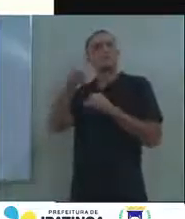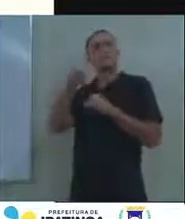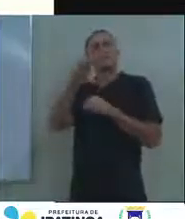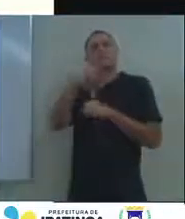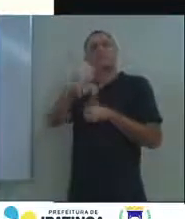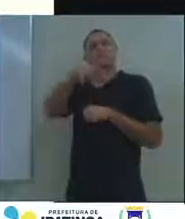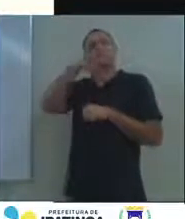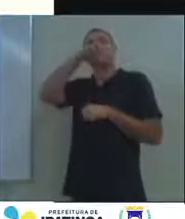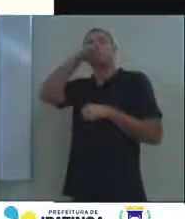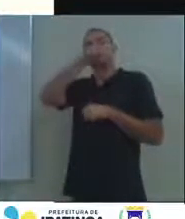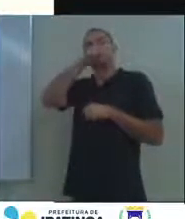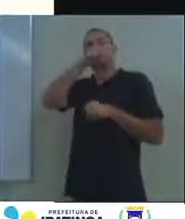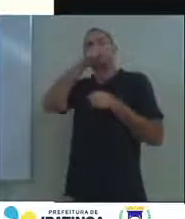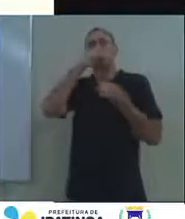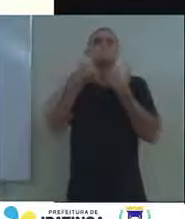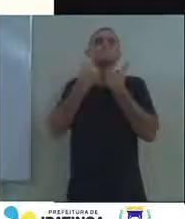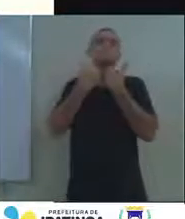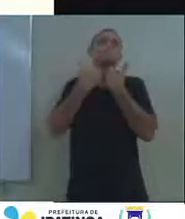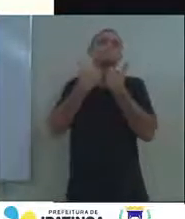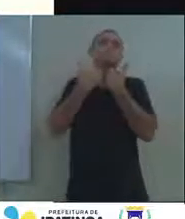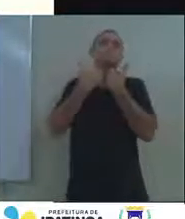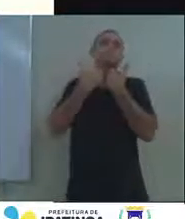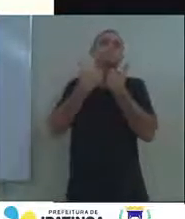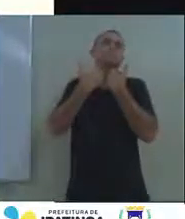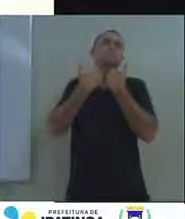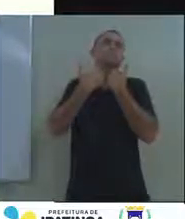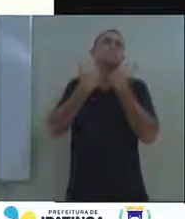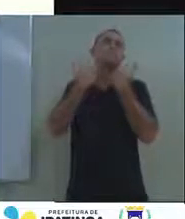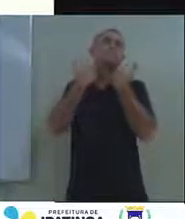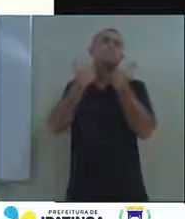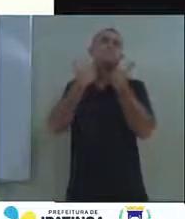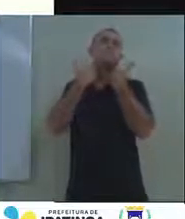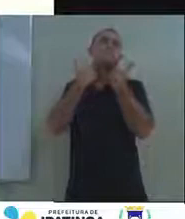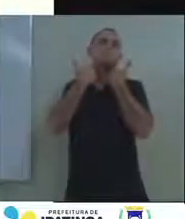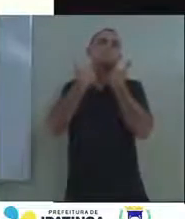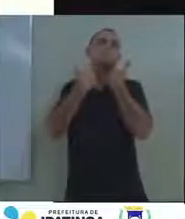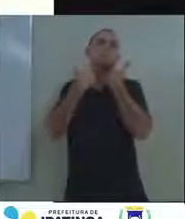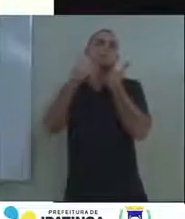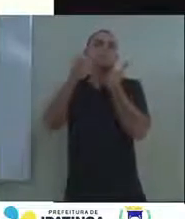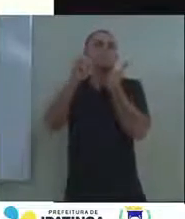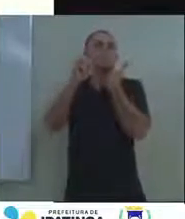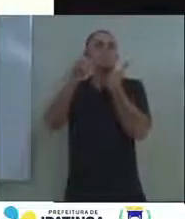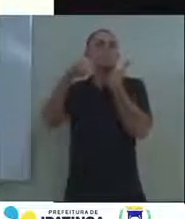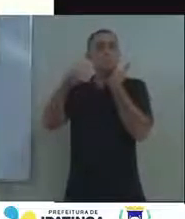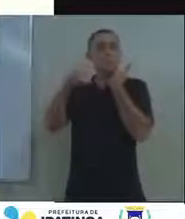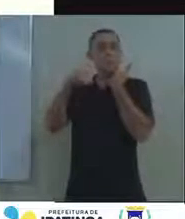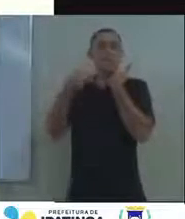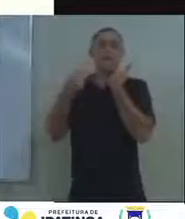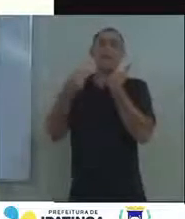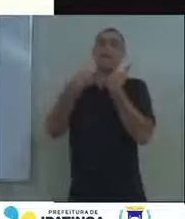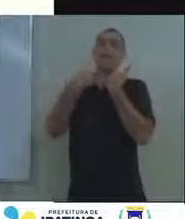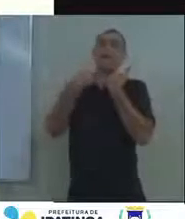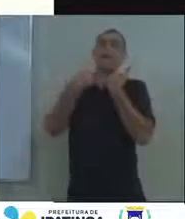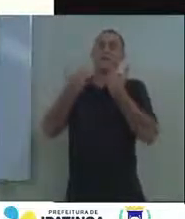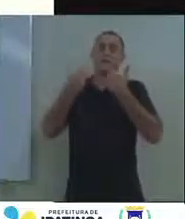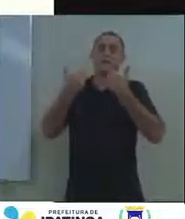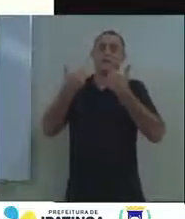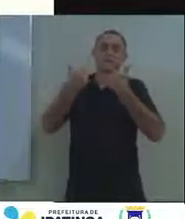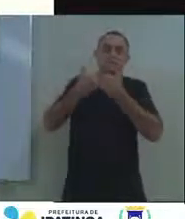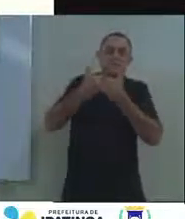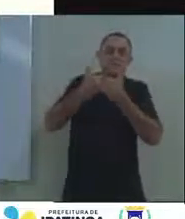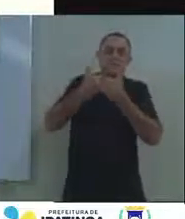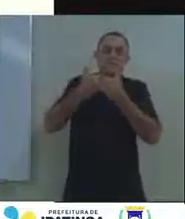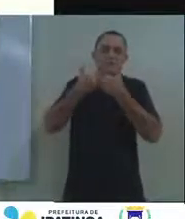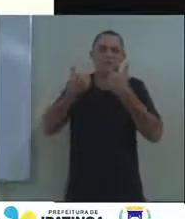as pregas vocais encontram-se abertas. Durante a produção do som, as pregas vocais se aproximam. O